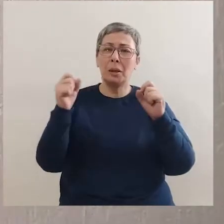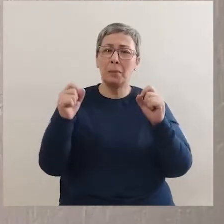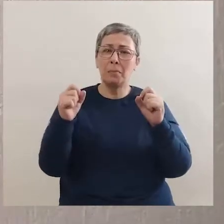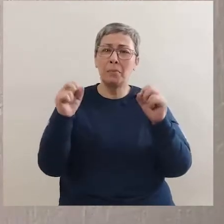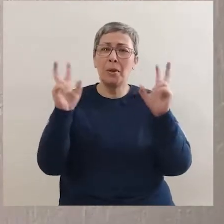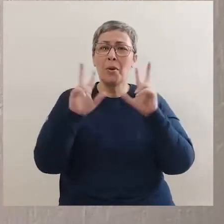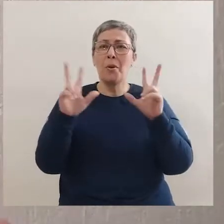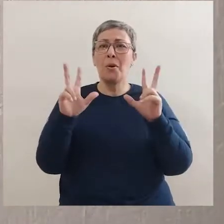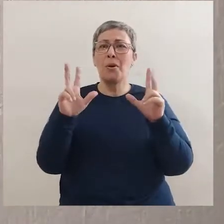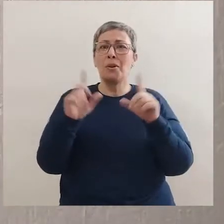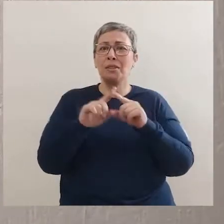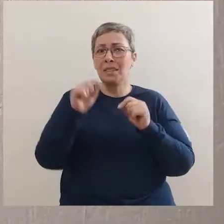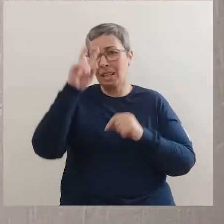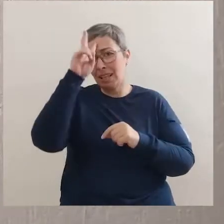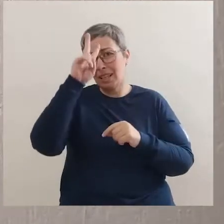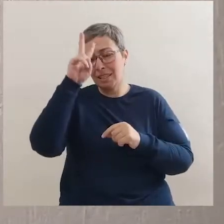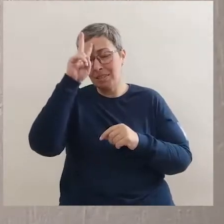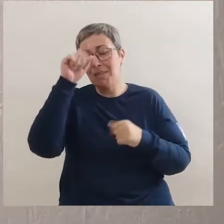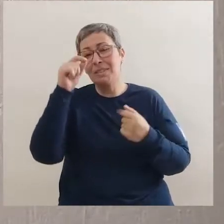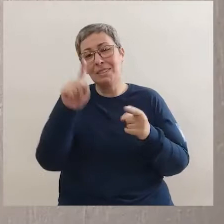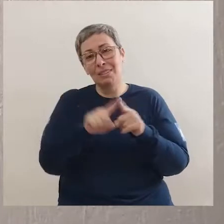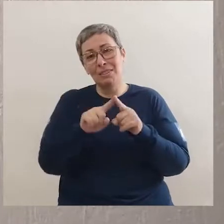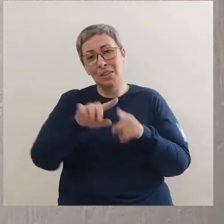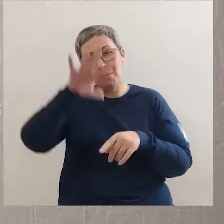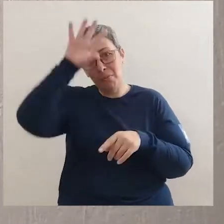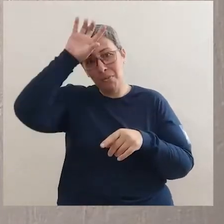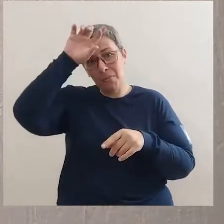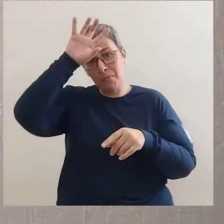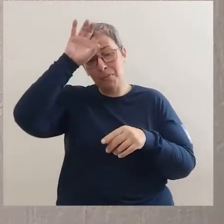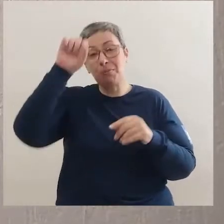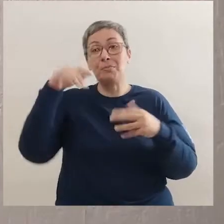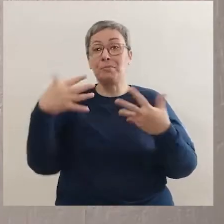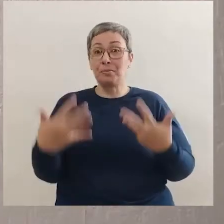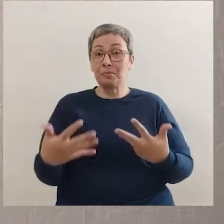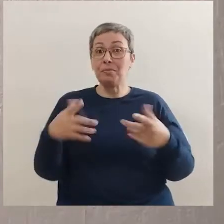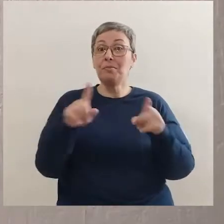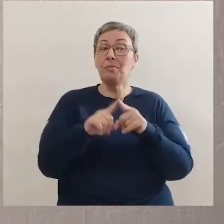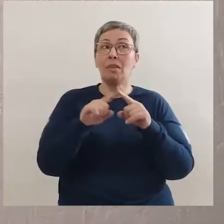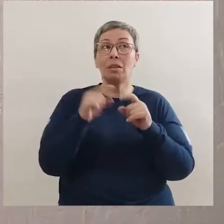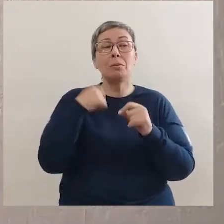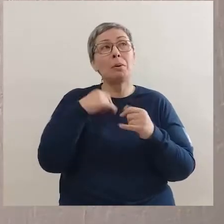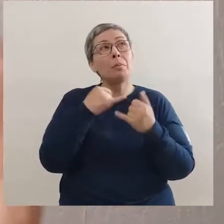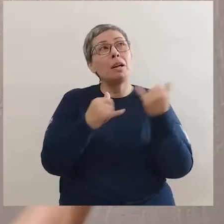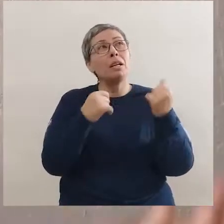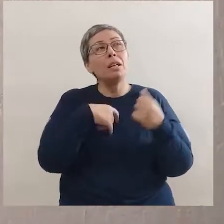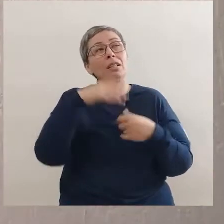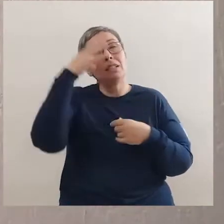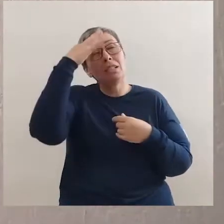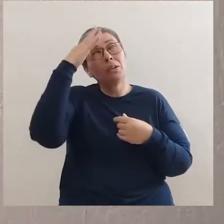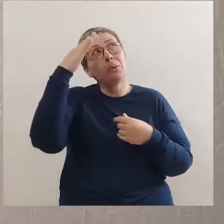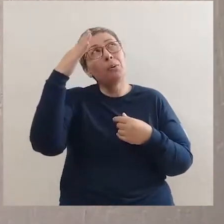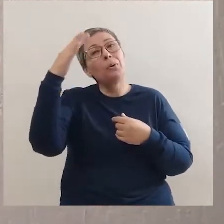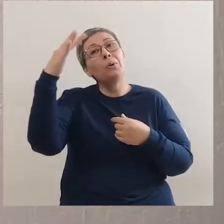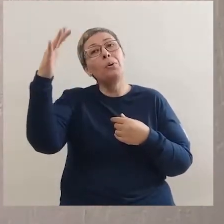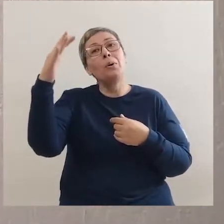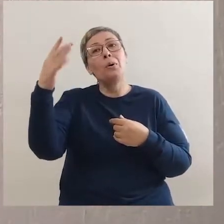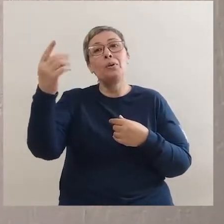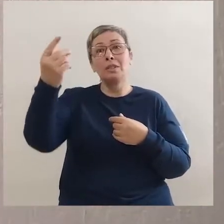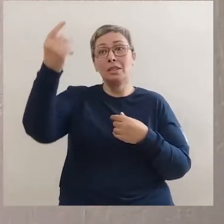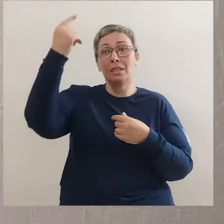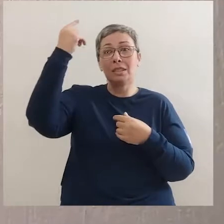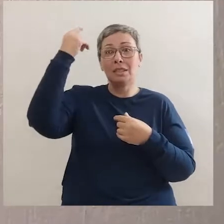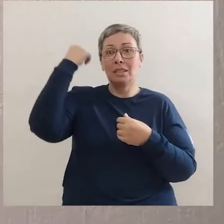essas memórias e essas lembranças, né? Muitas vezes nos levam para outros lugares, outros tempos, né? Podem